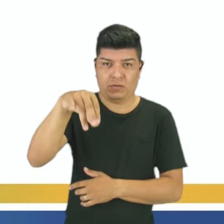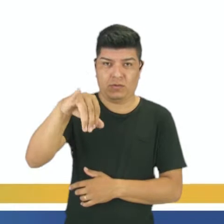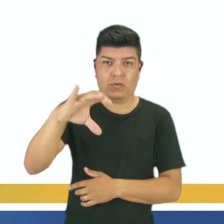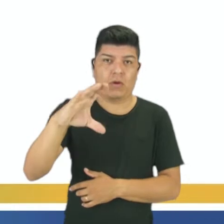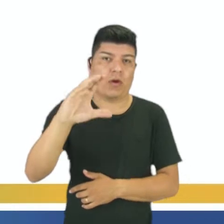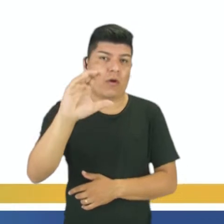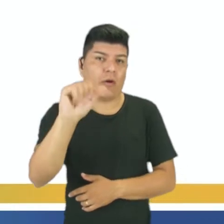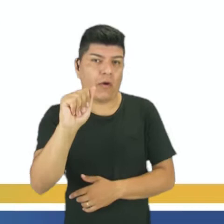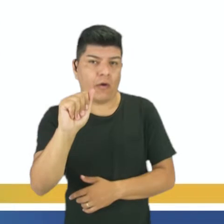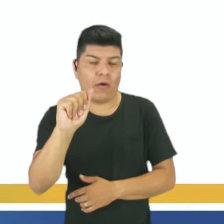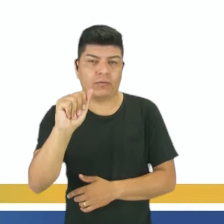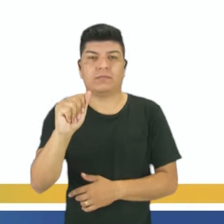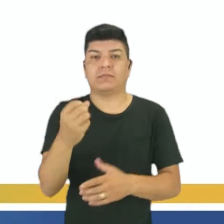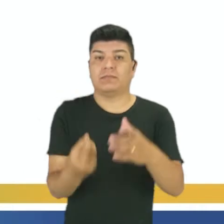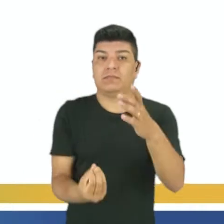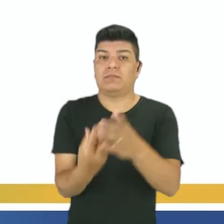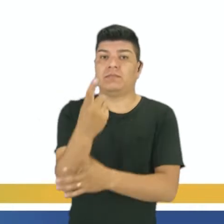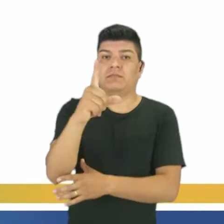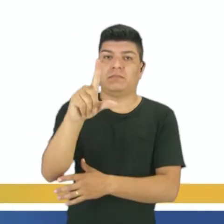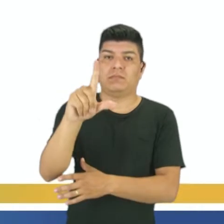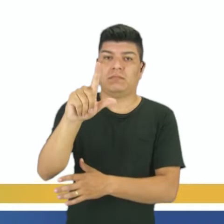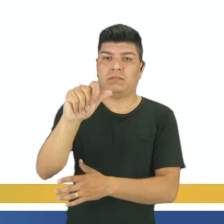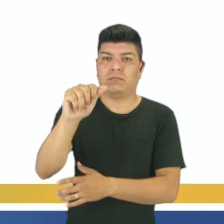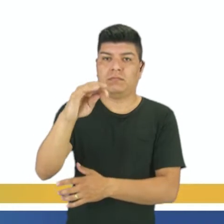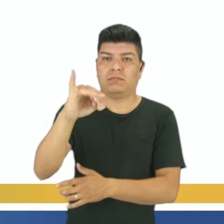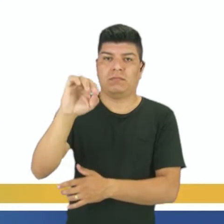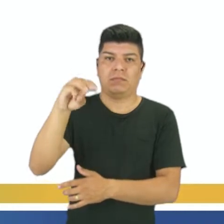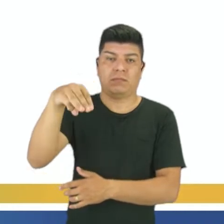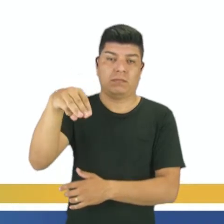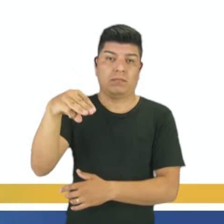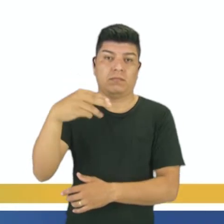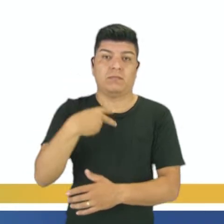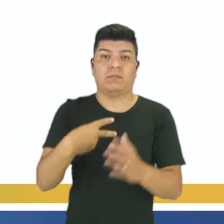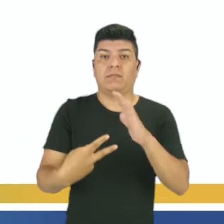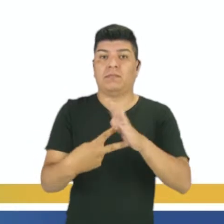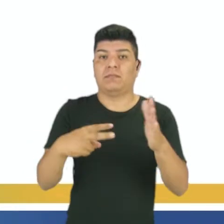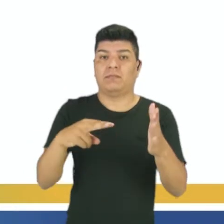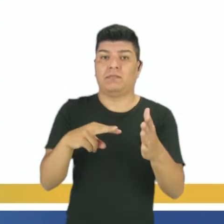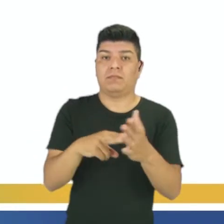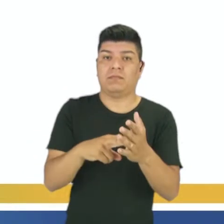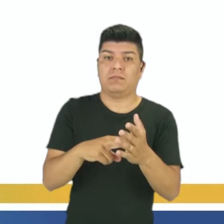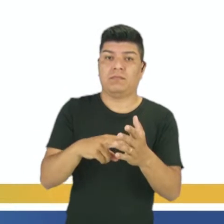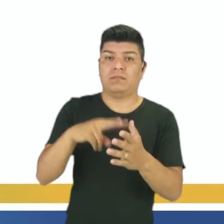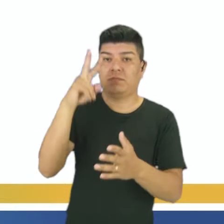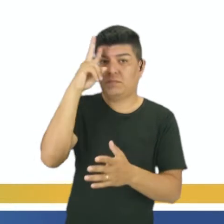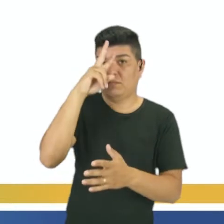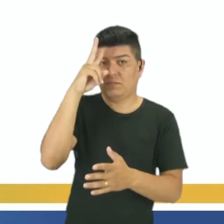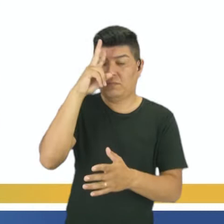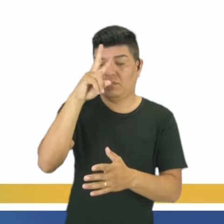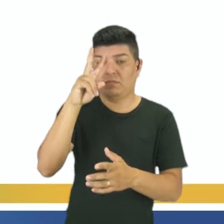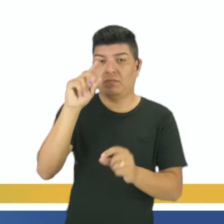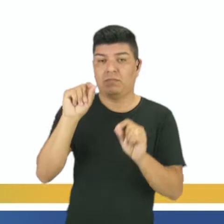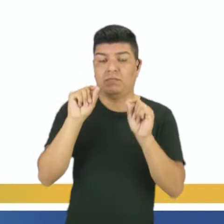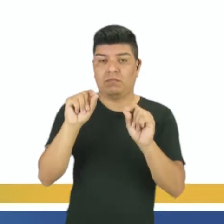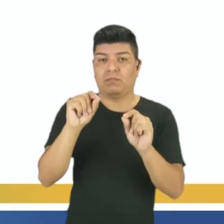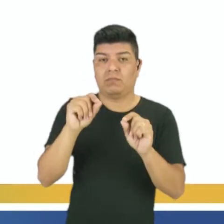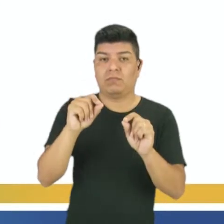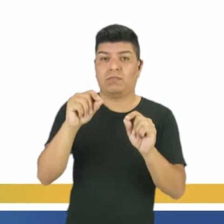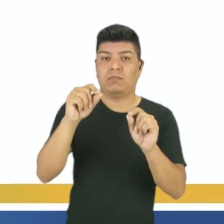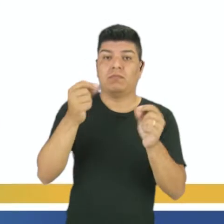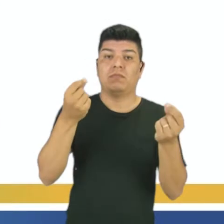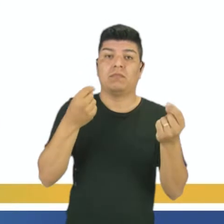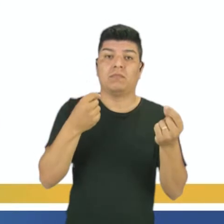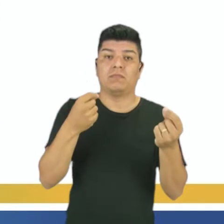do latim, tá? Que significa relato de fatos ou histórias de acordo com a ordem que